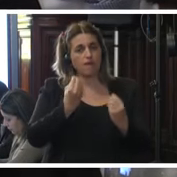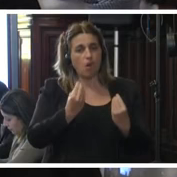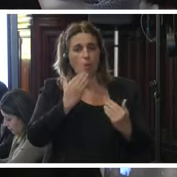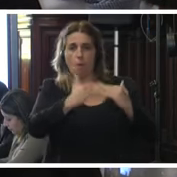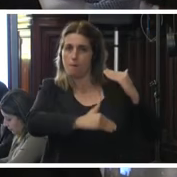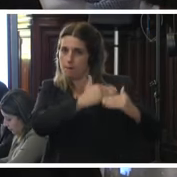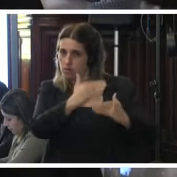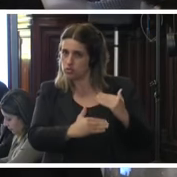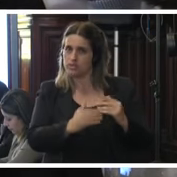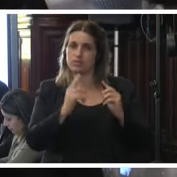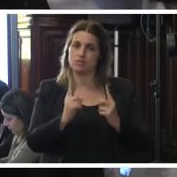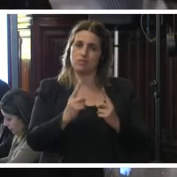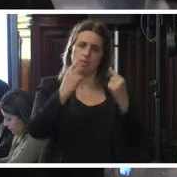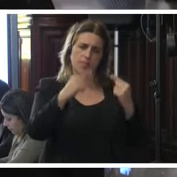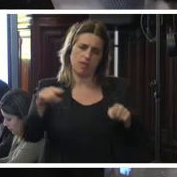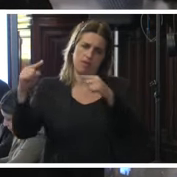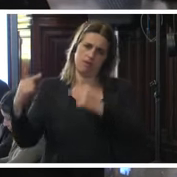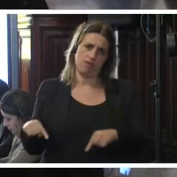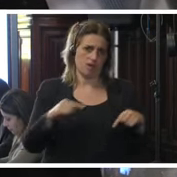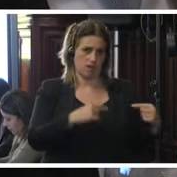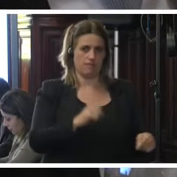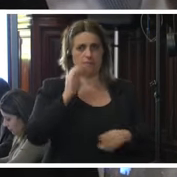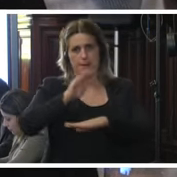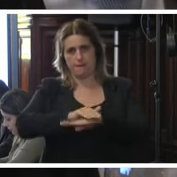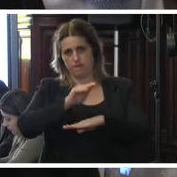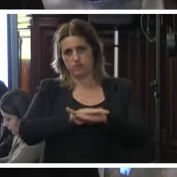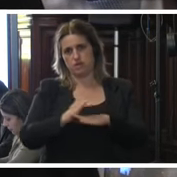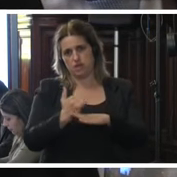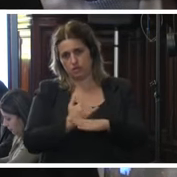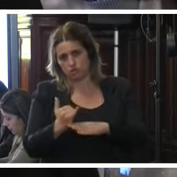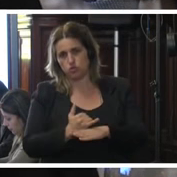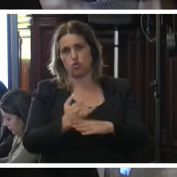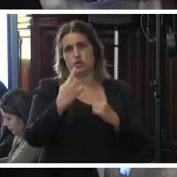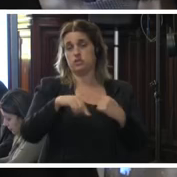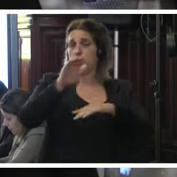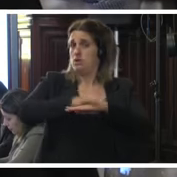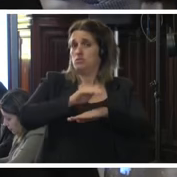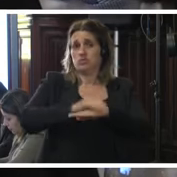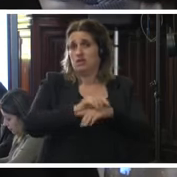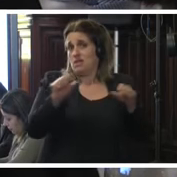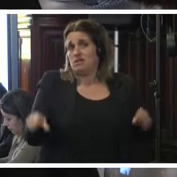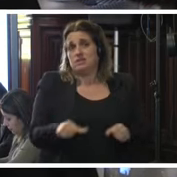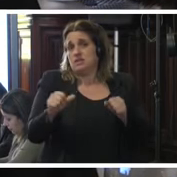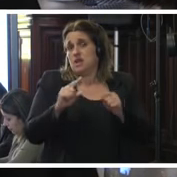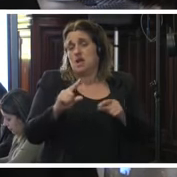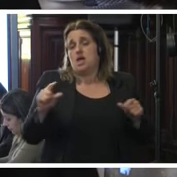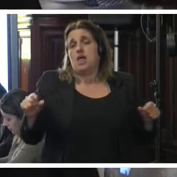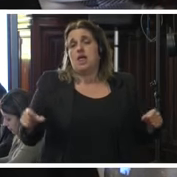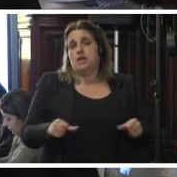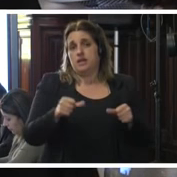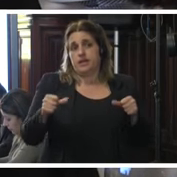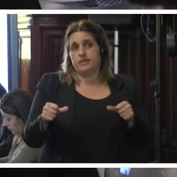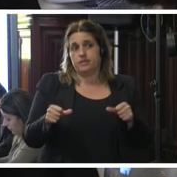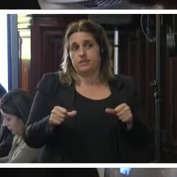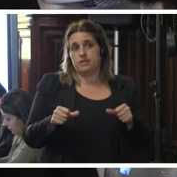atores institucionais responsáveis pela execução de atividades preventivas e repressivas, o governo instituiu o Plano Nacional de